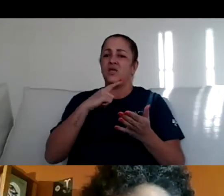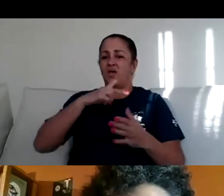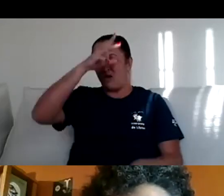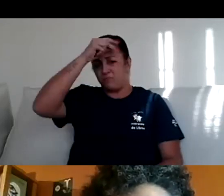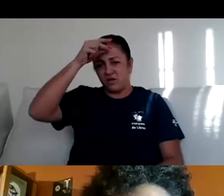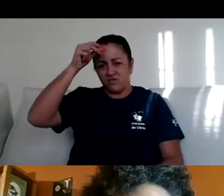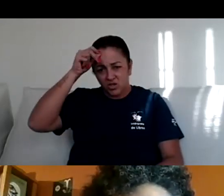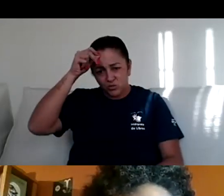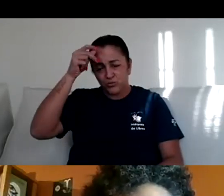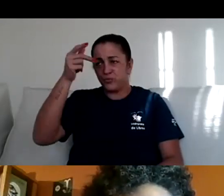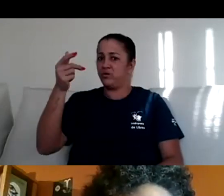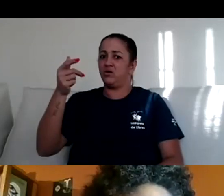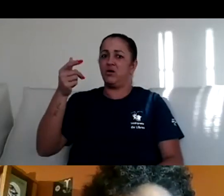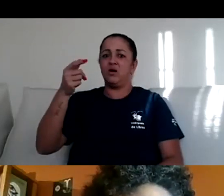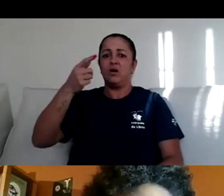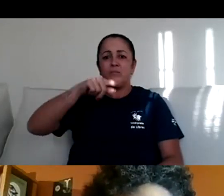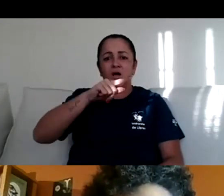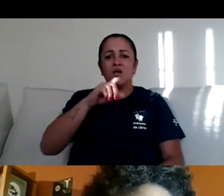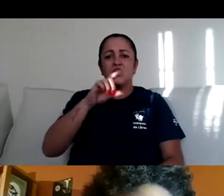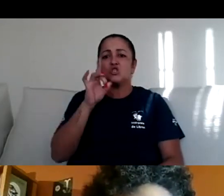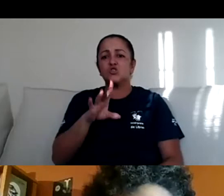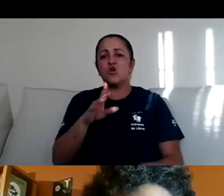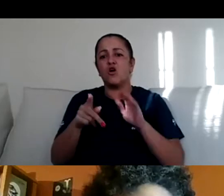prefeitura, para que não fique só como uma